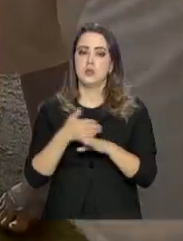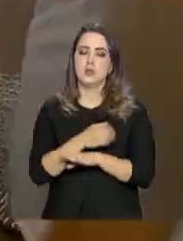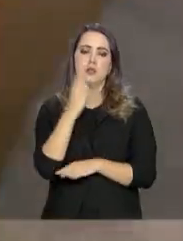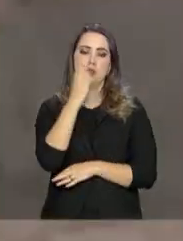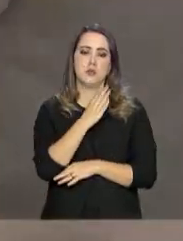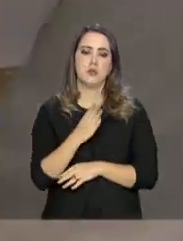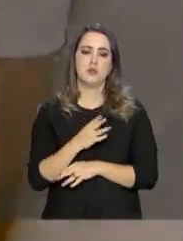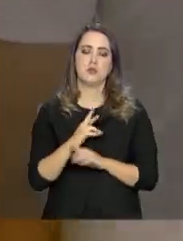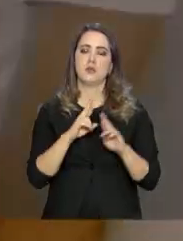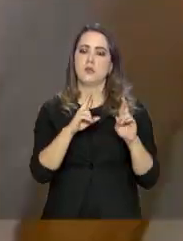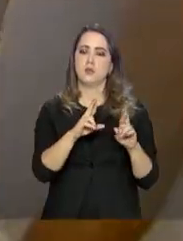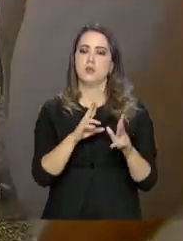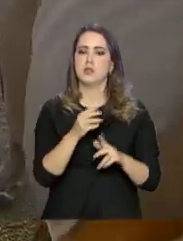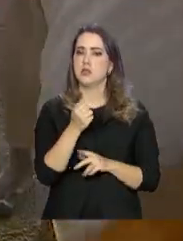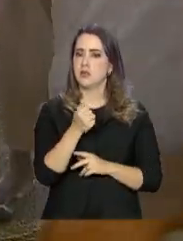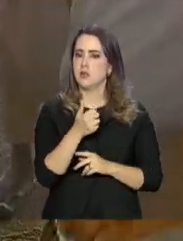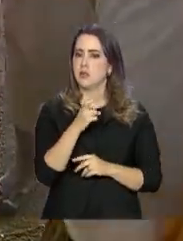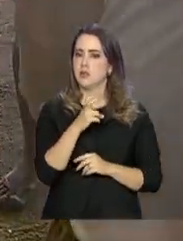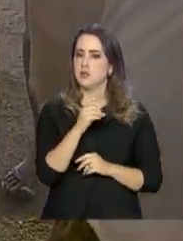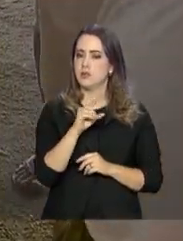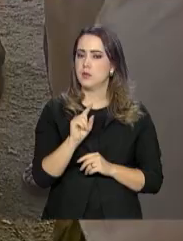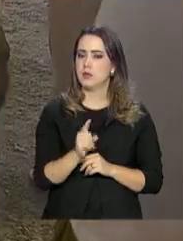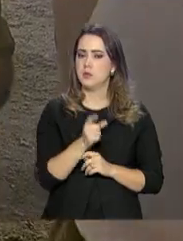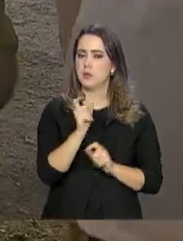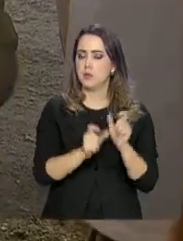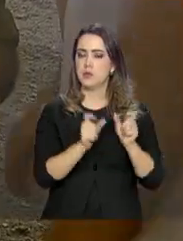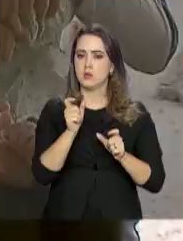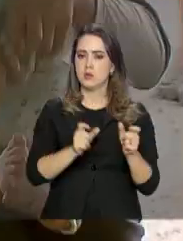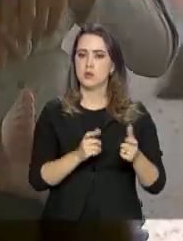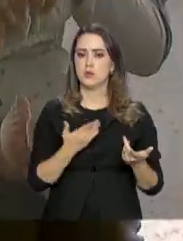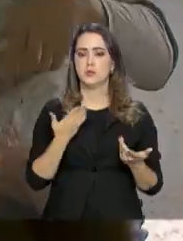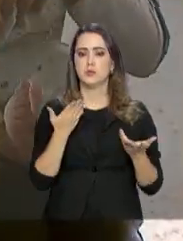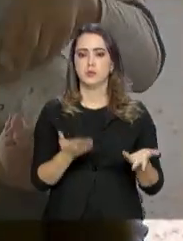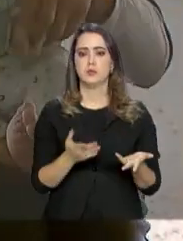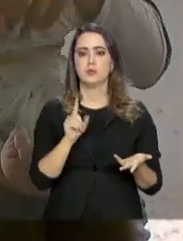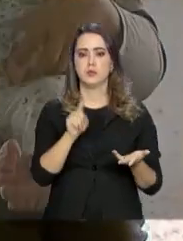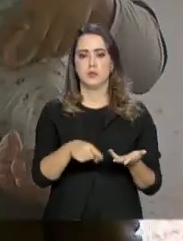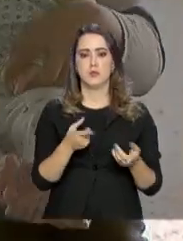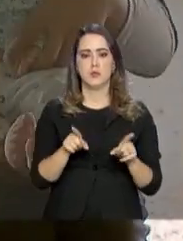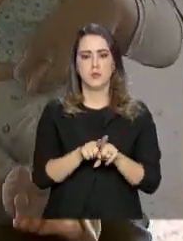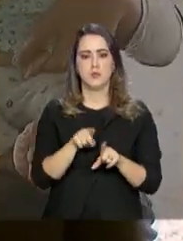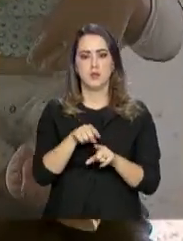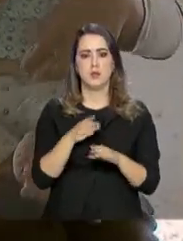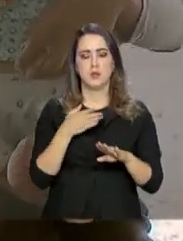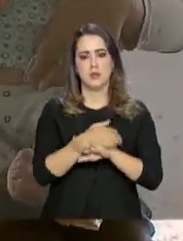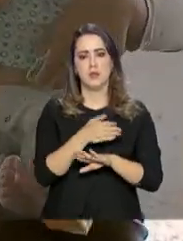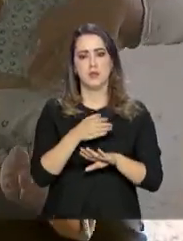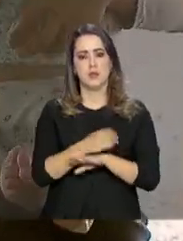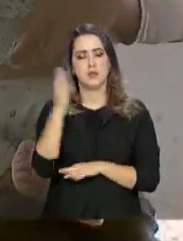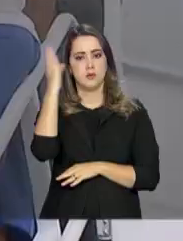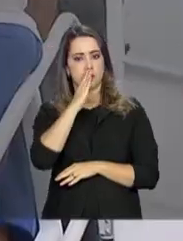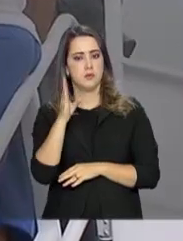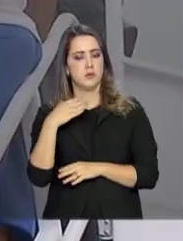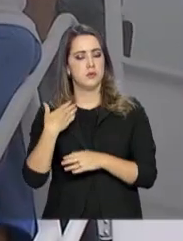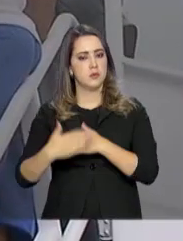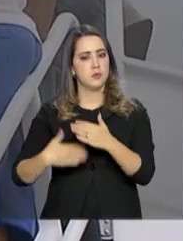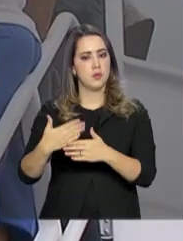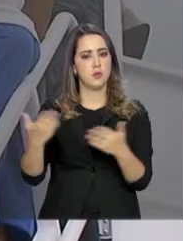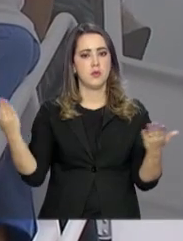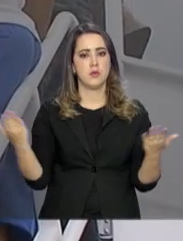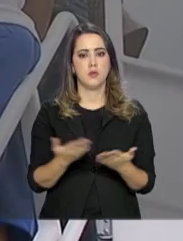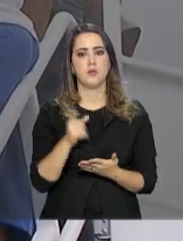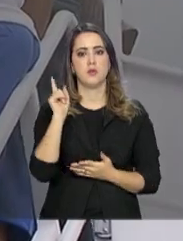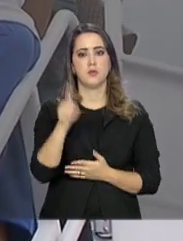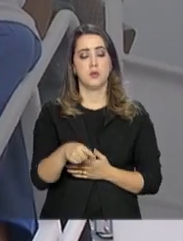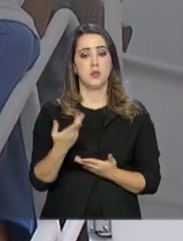A estimativa é que haja quase 50 mil venezuelanos no país que entraram em território nacional nos últimos anos. Agora,